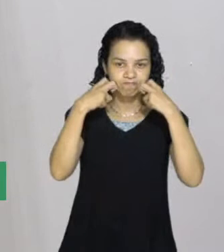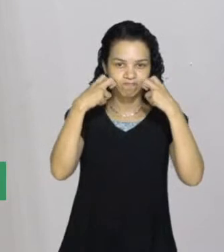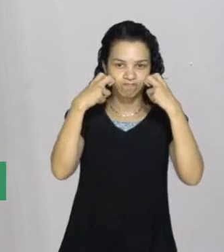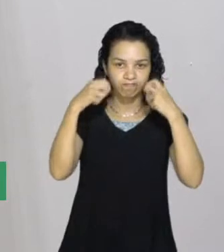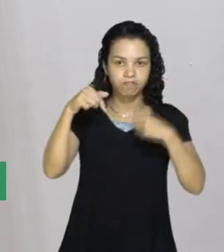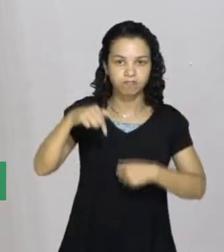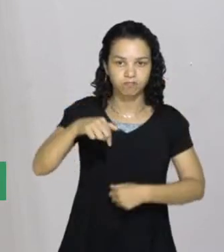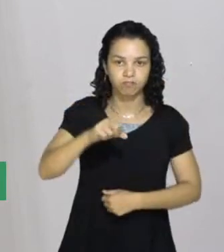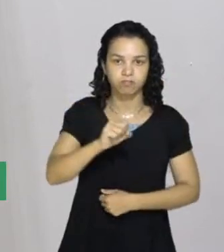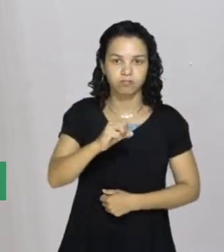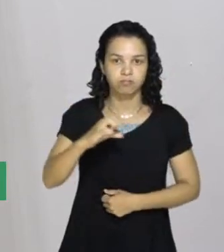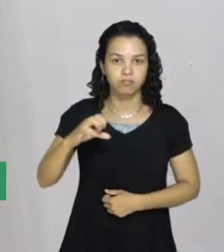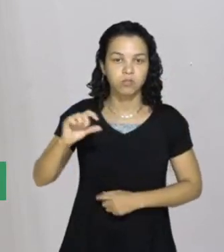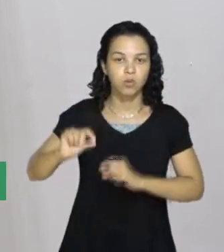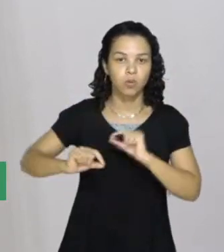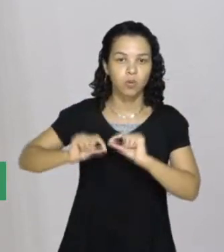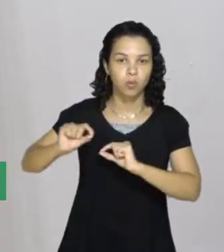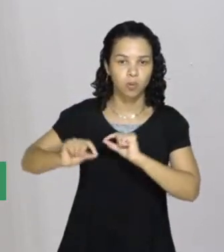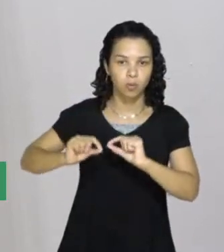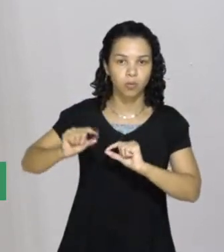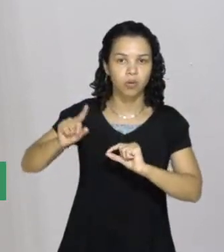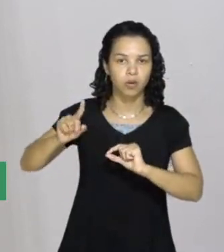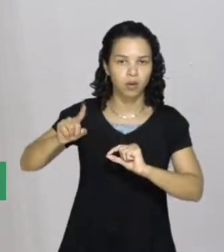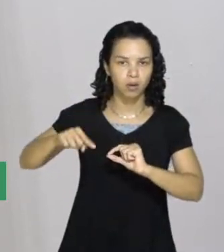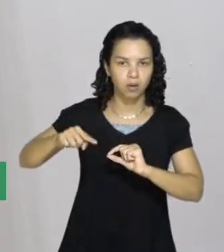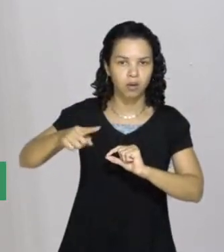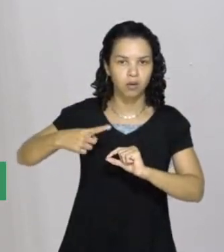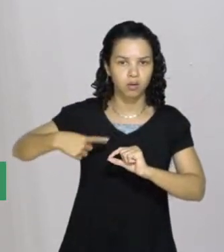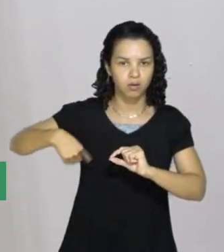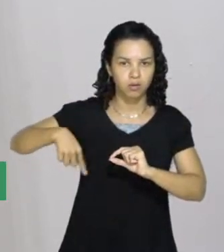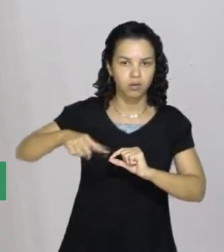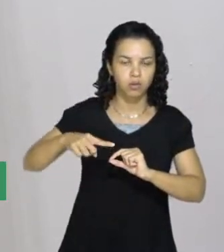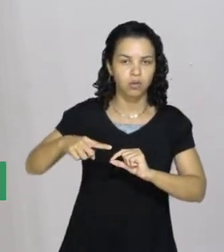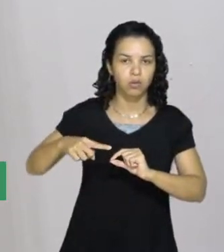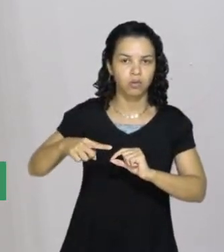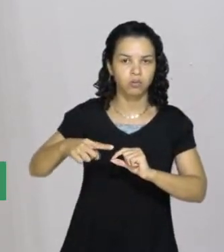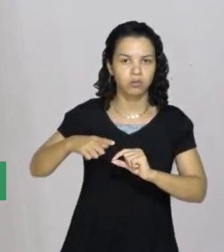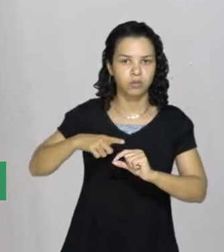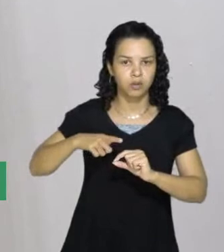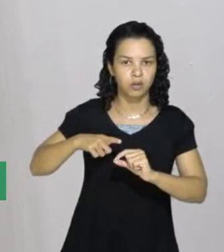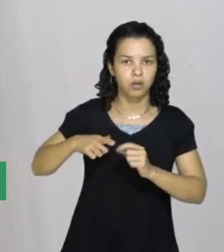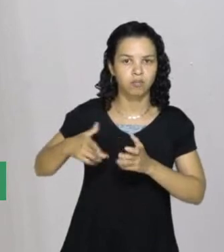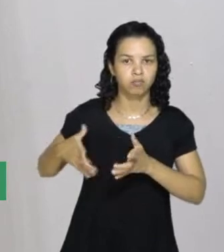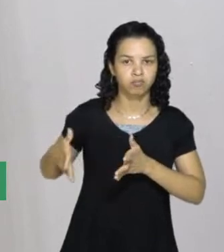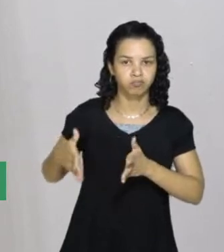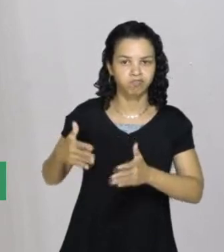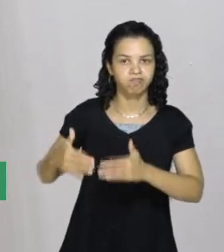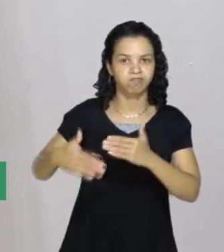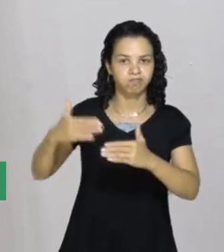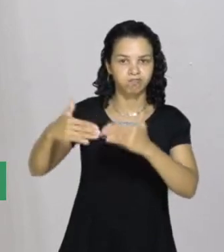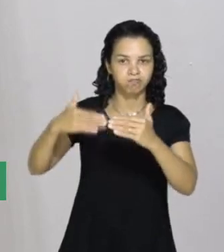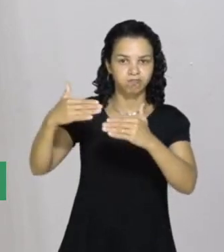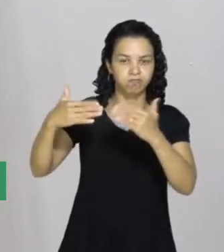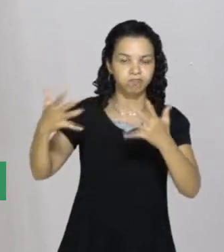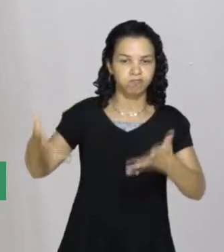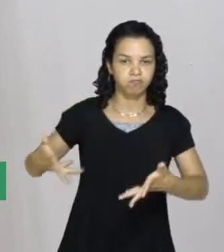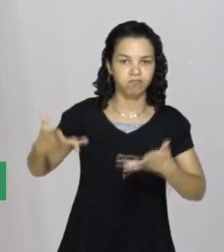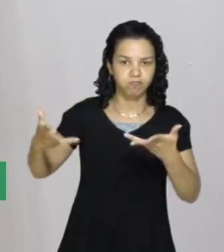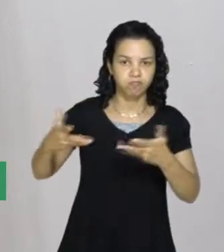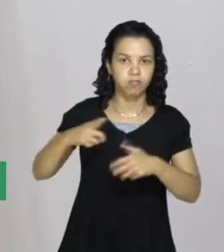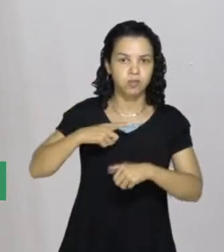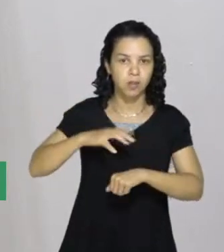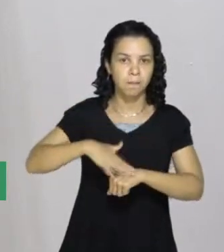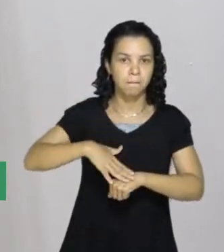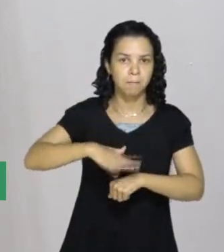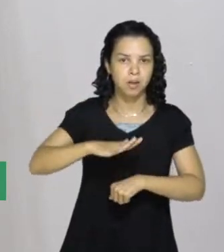que é o nosso Estado tão desenvolvido e próspero, que tem mais de 5 milhões de